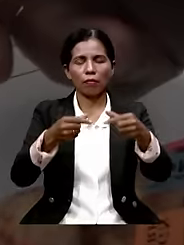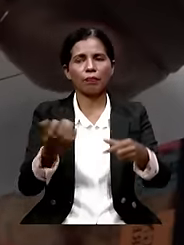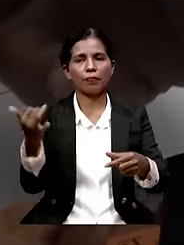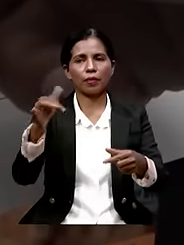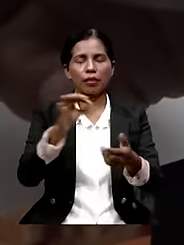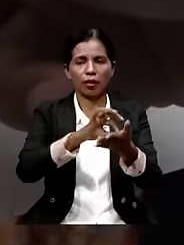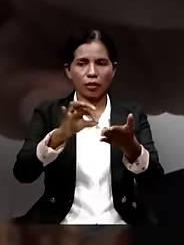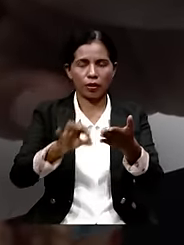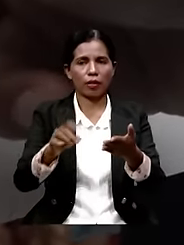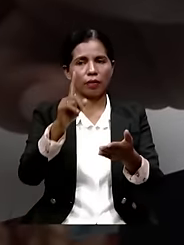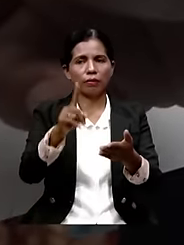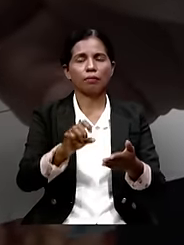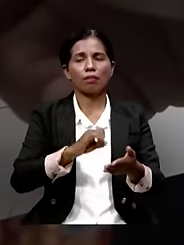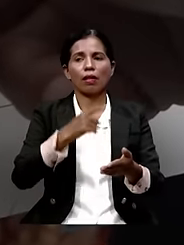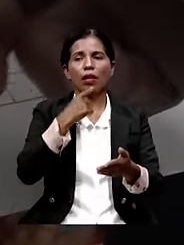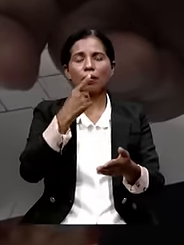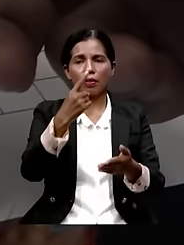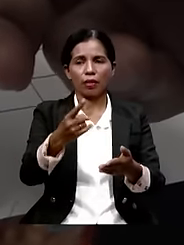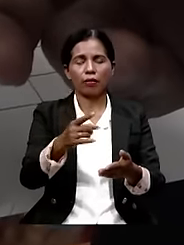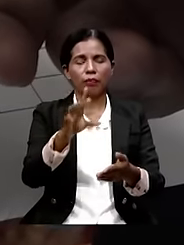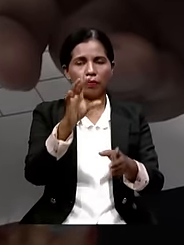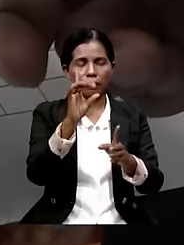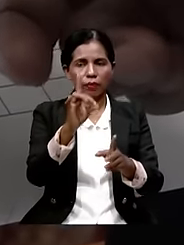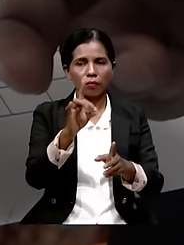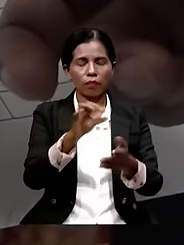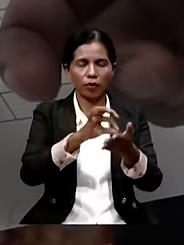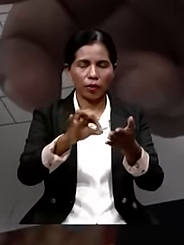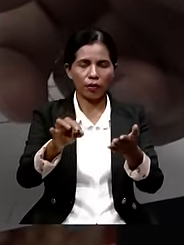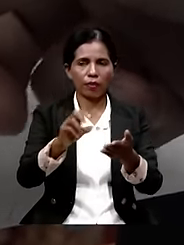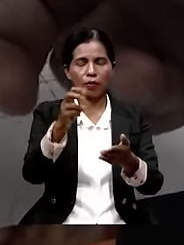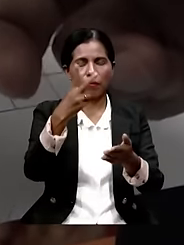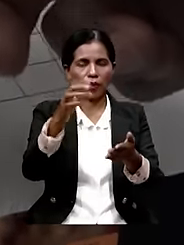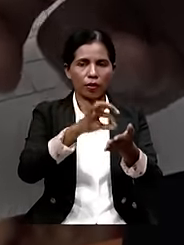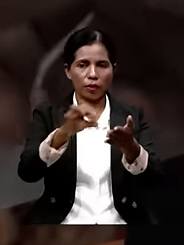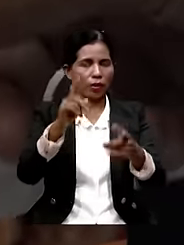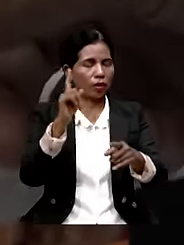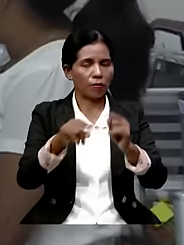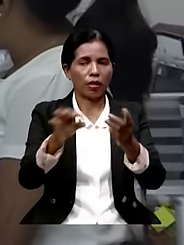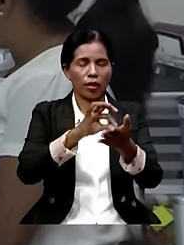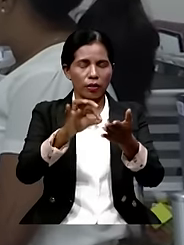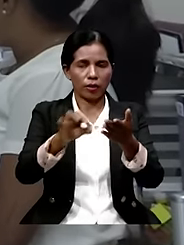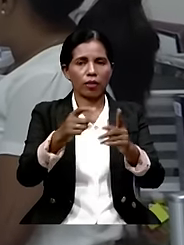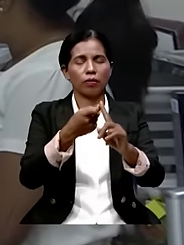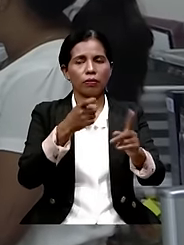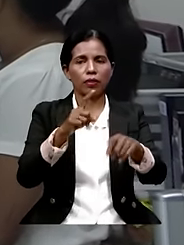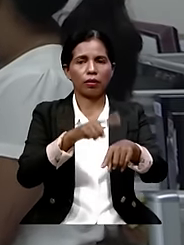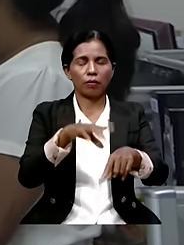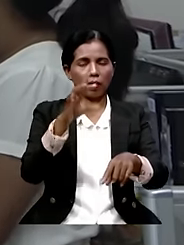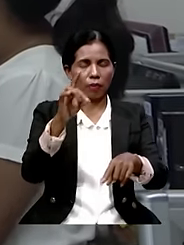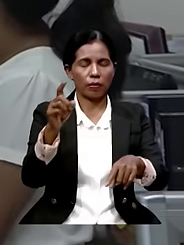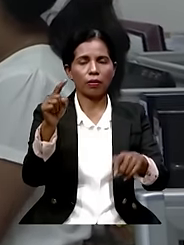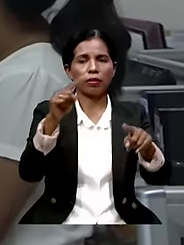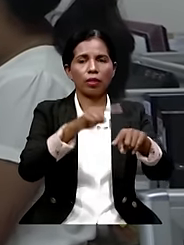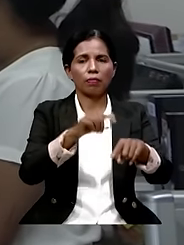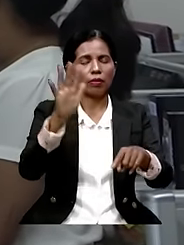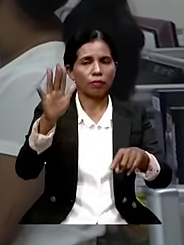assina da lei de lei. Hoje a explicação é que 8 horas tama assina 12 horas saima kasina fale la bele asina husi 8 horas pa falto 5 e meia. Ne la